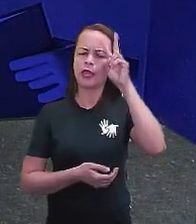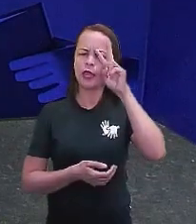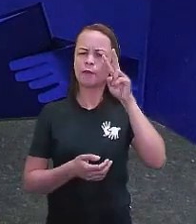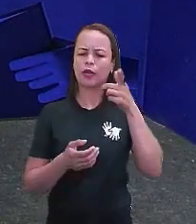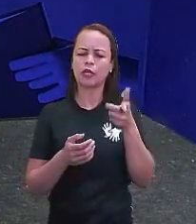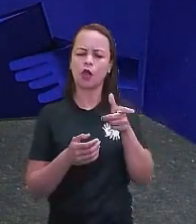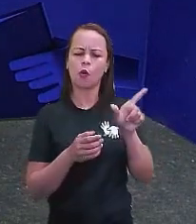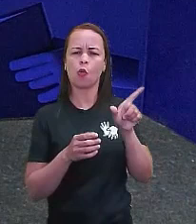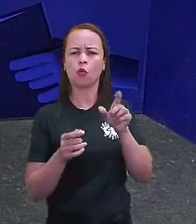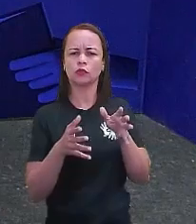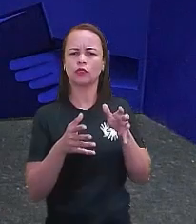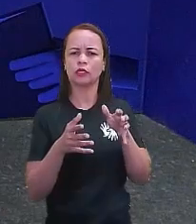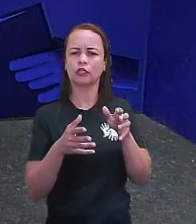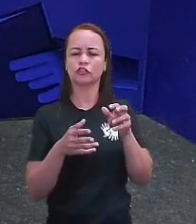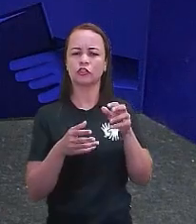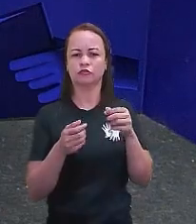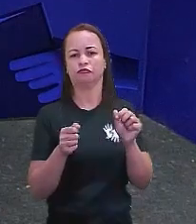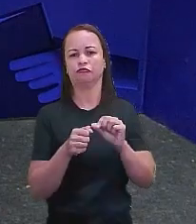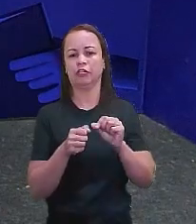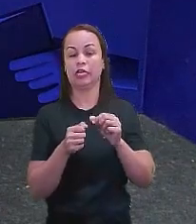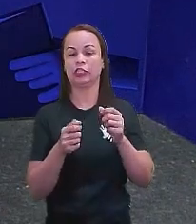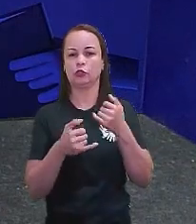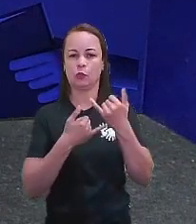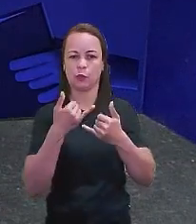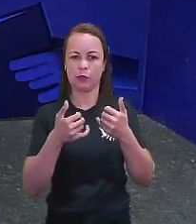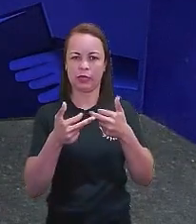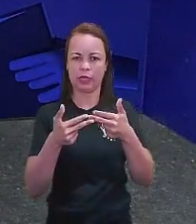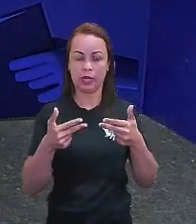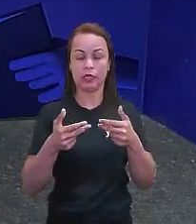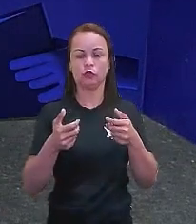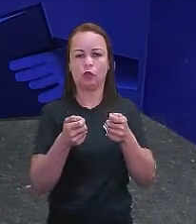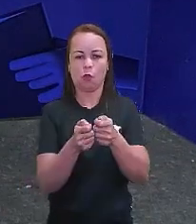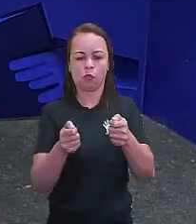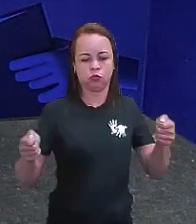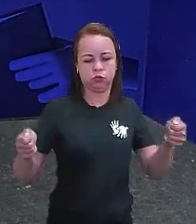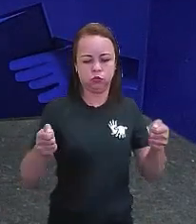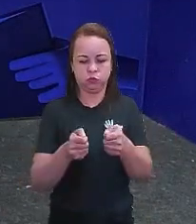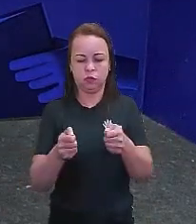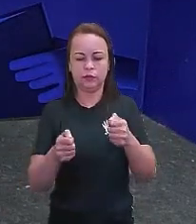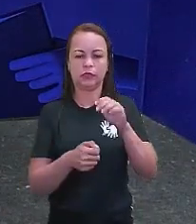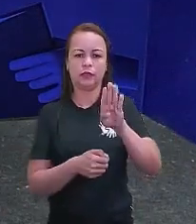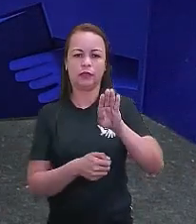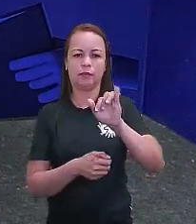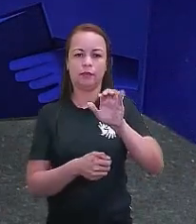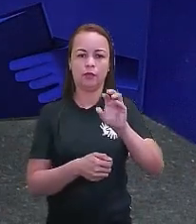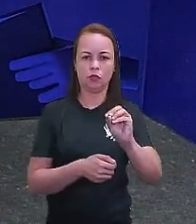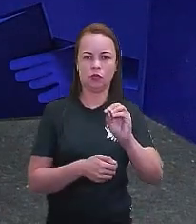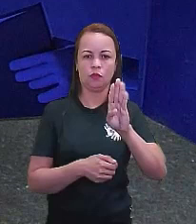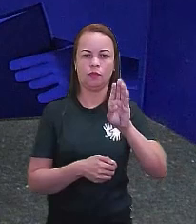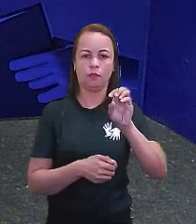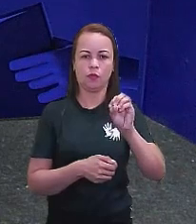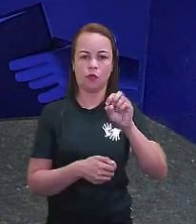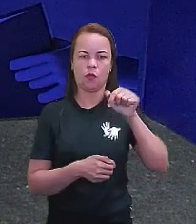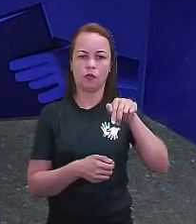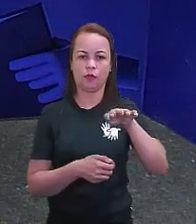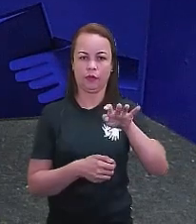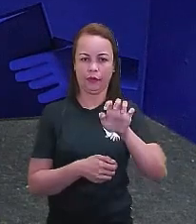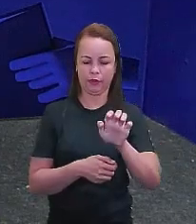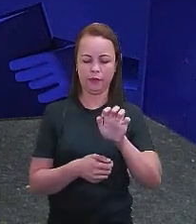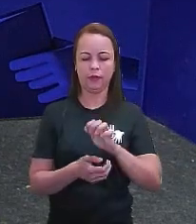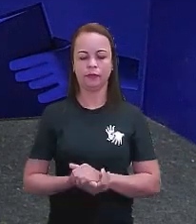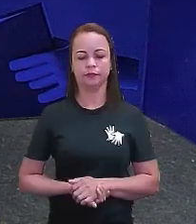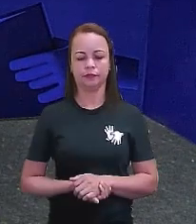brinquedo chamado bilboquê? Pois é, então a outra parte eu utilizei para fazer um bilboquê. Nessa garrafa aqui, ó, eu fiz esse